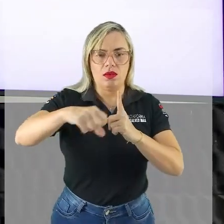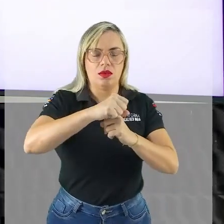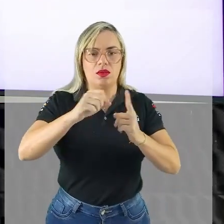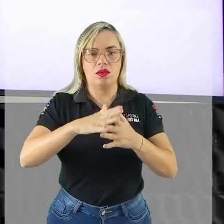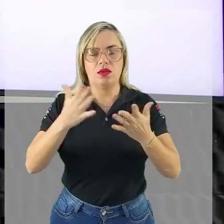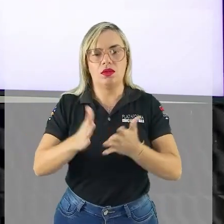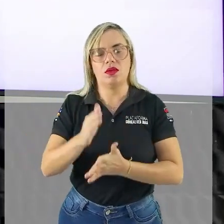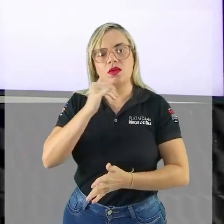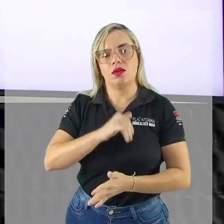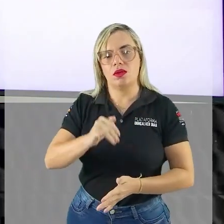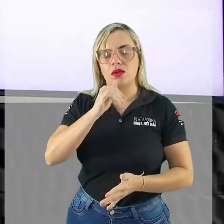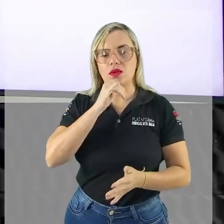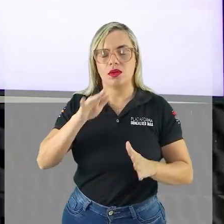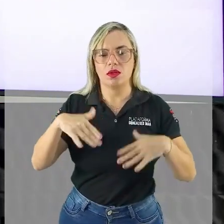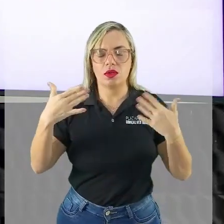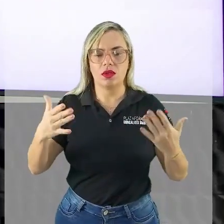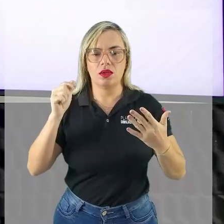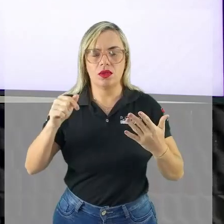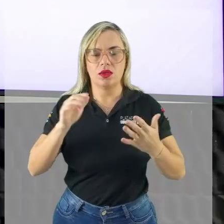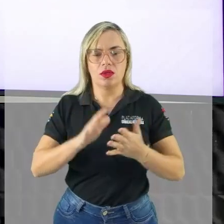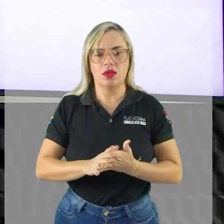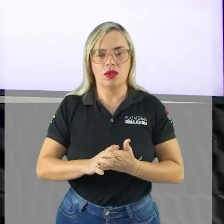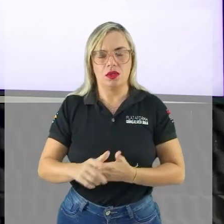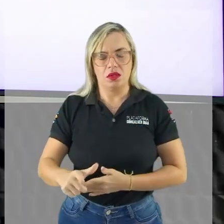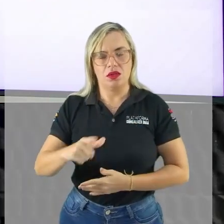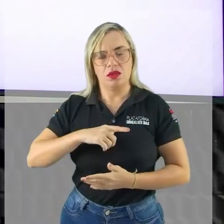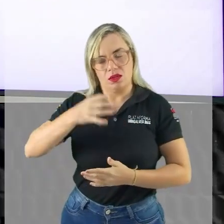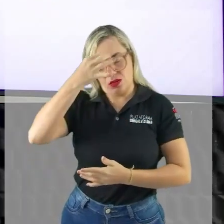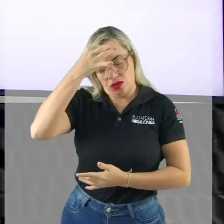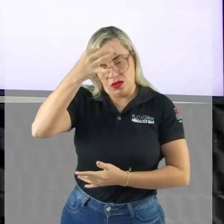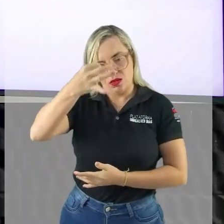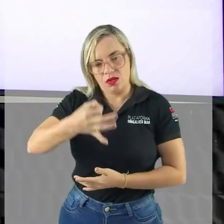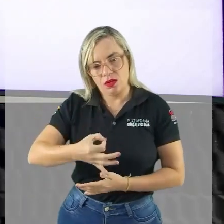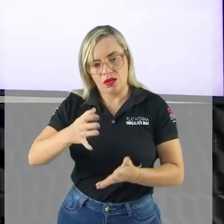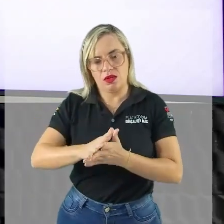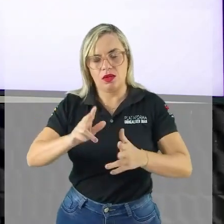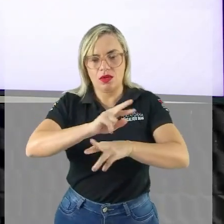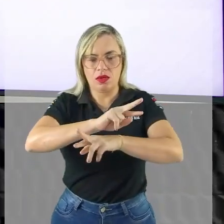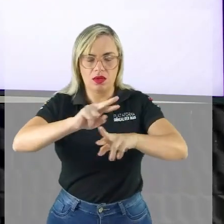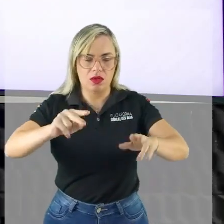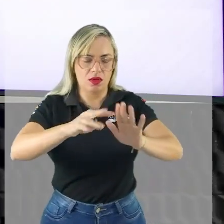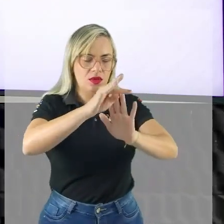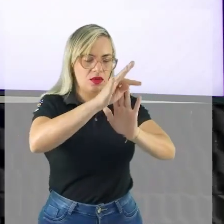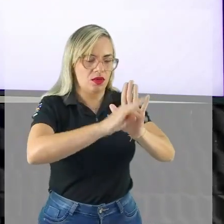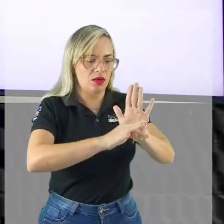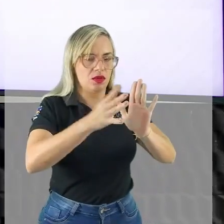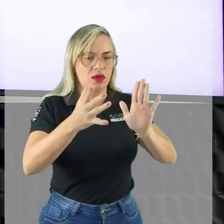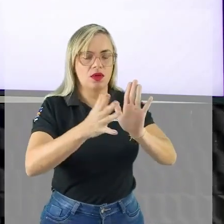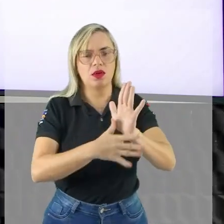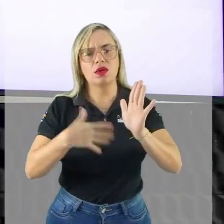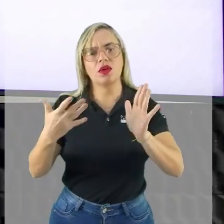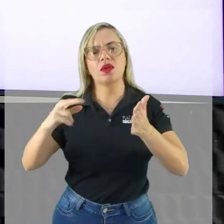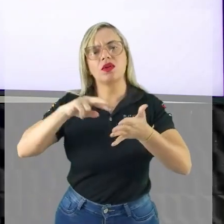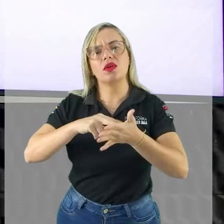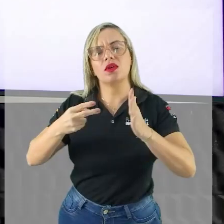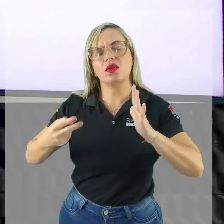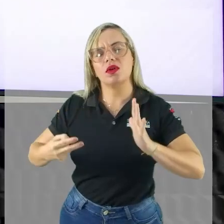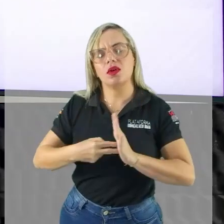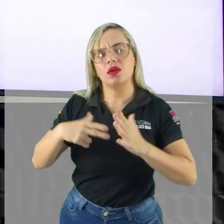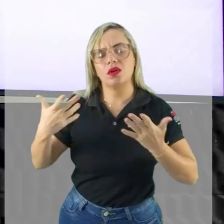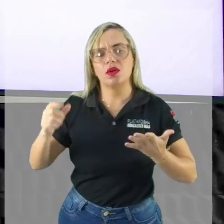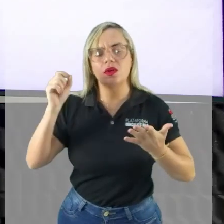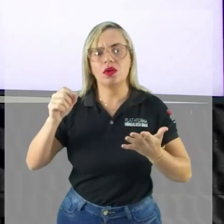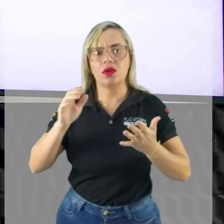exemplo, tenha propriedade sobre aquilo que você está versando no seu texto. O que quer dizer tenha propriedade? Que